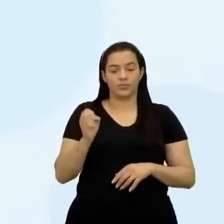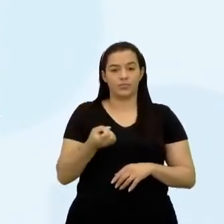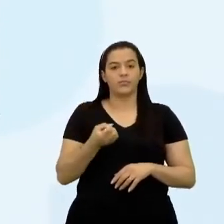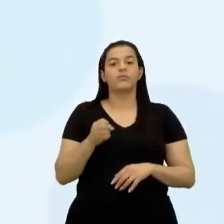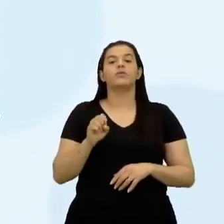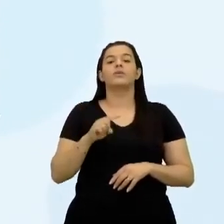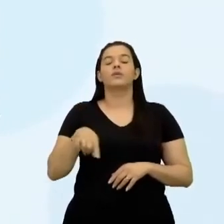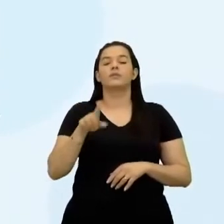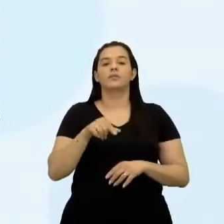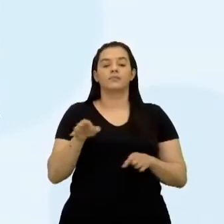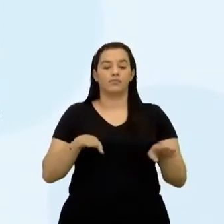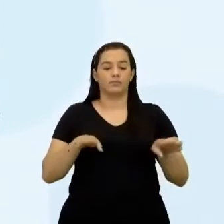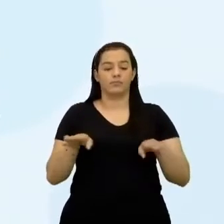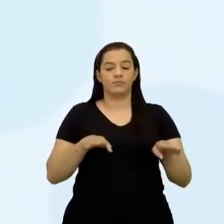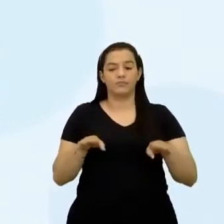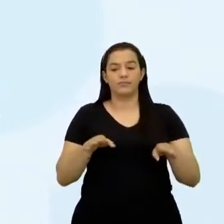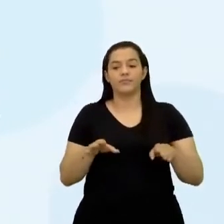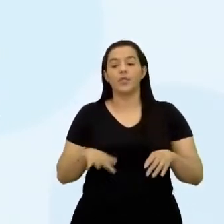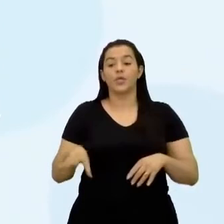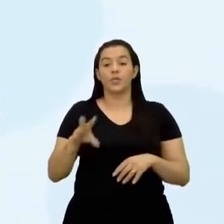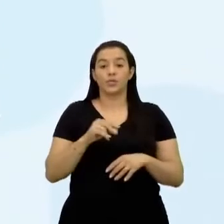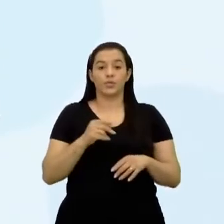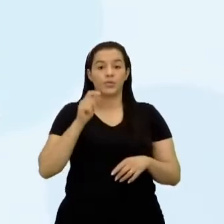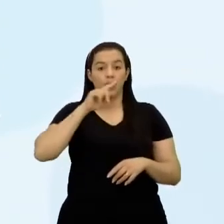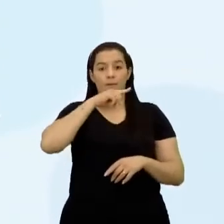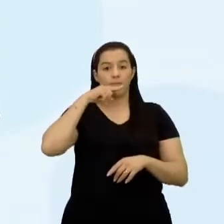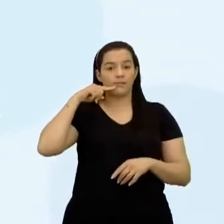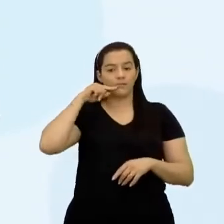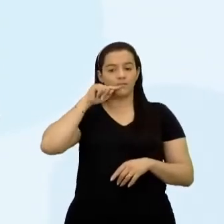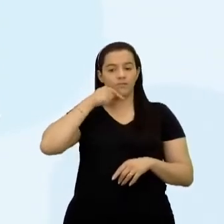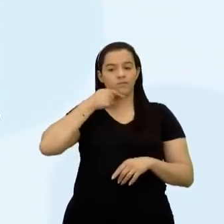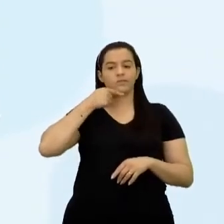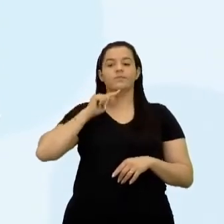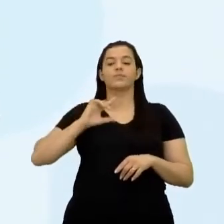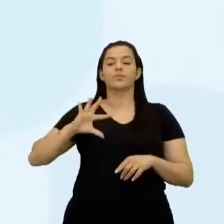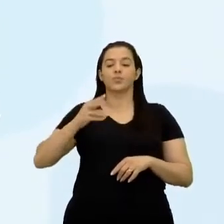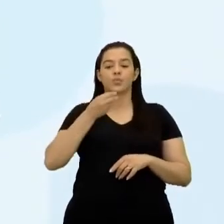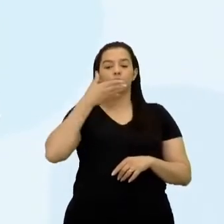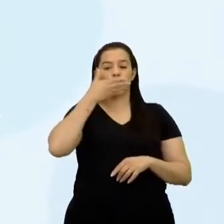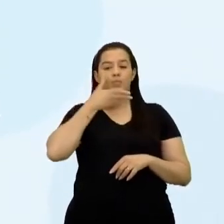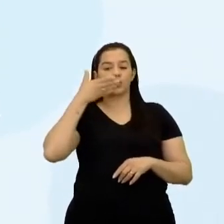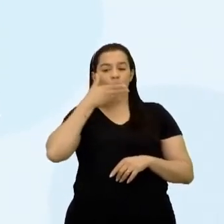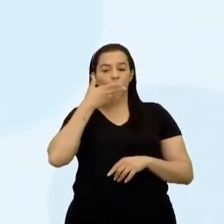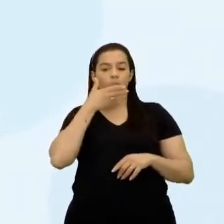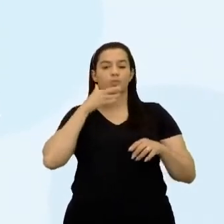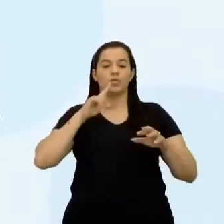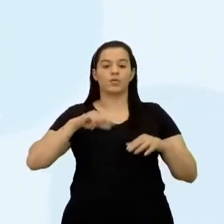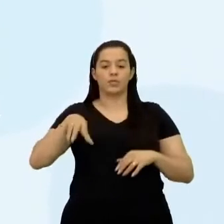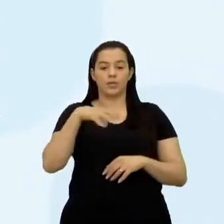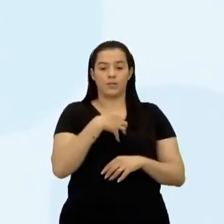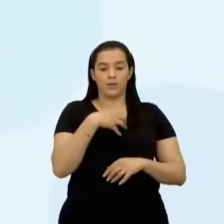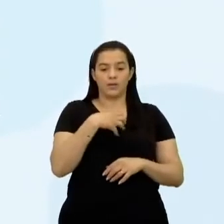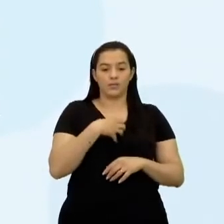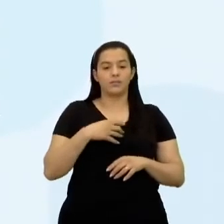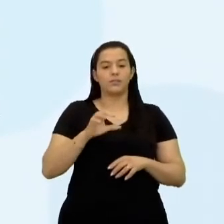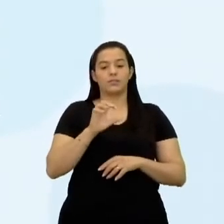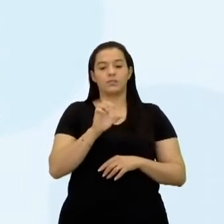capitanias hereditárias. E a produção de açúcar, as capitanias de Pernambuco, Bahia e São